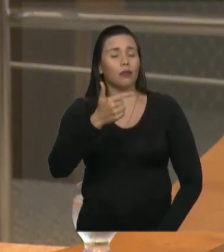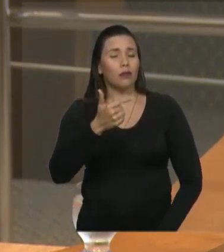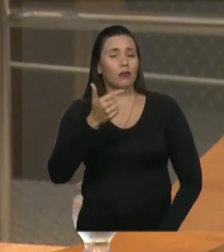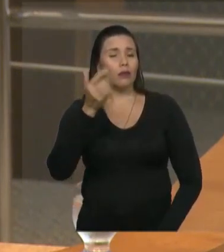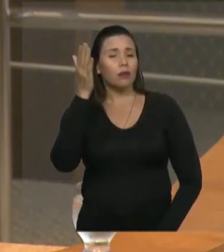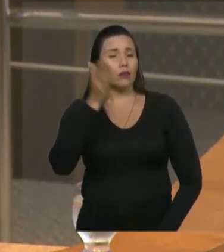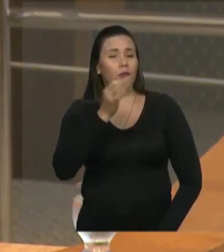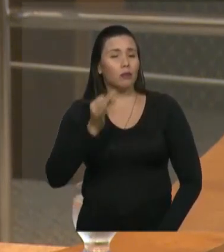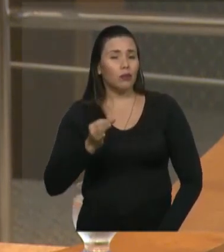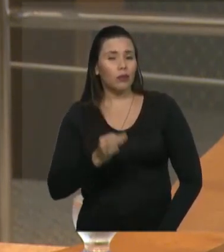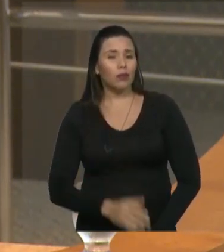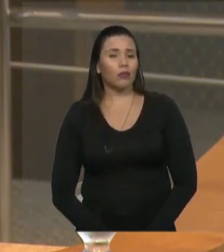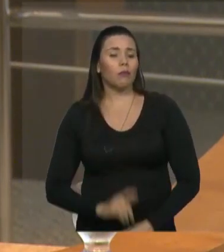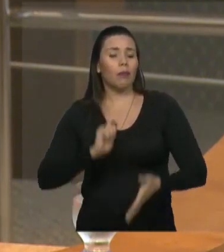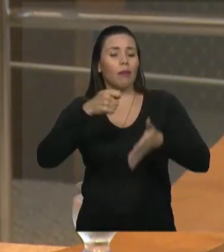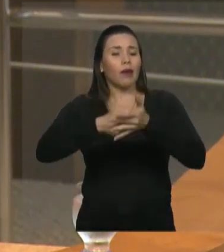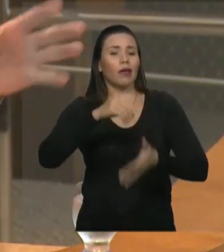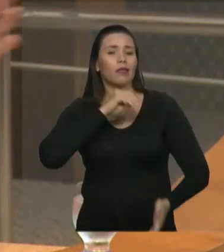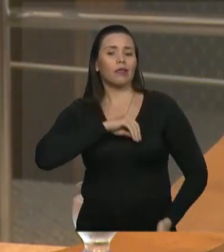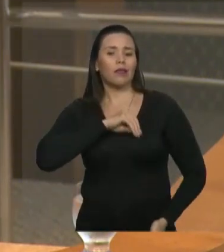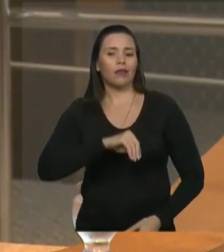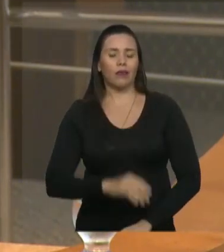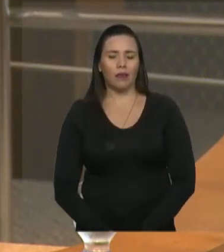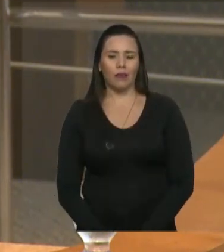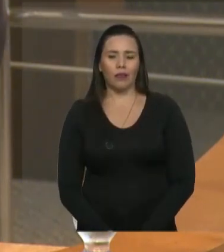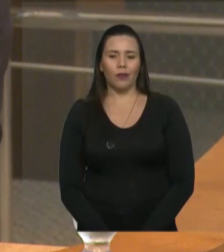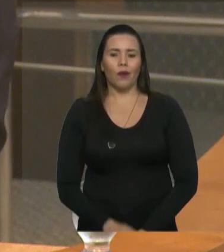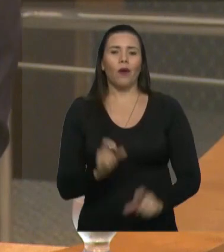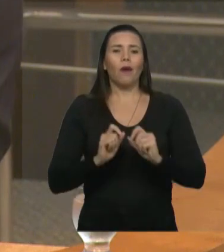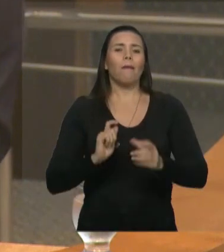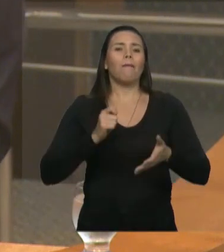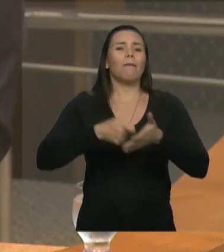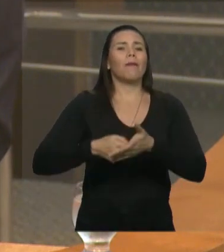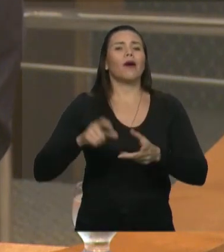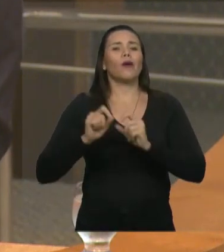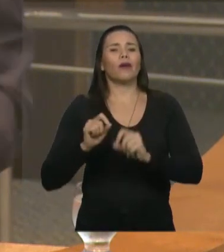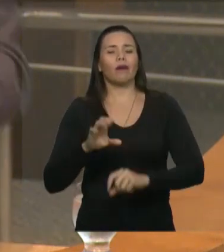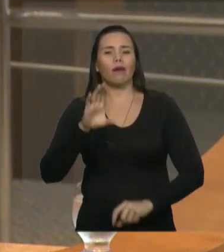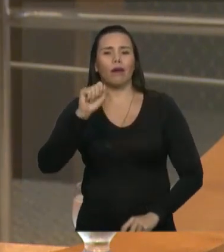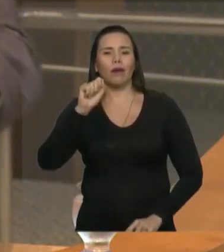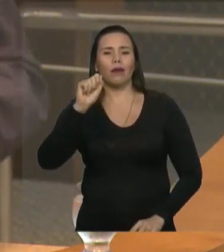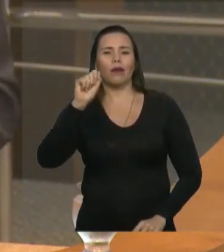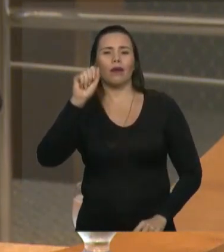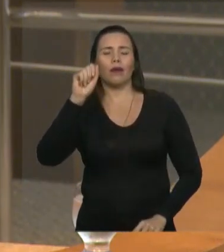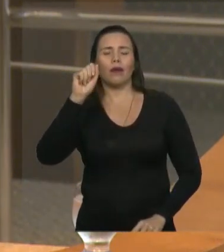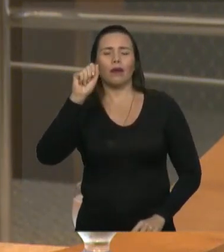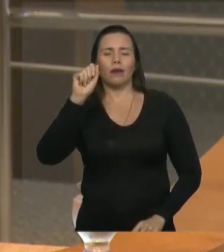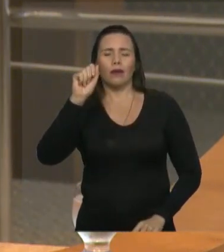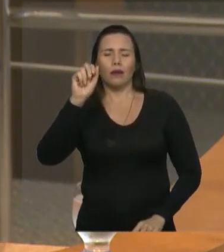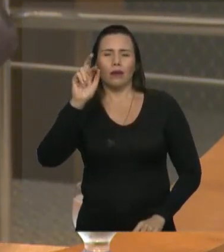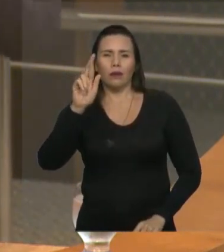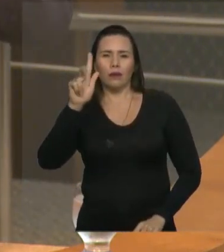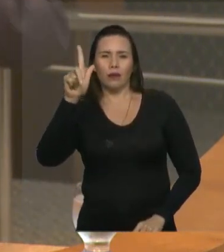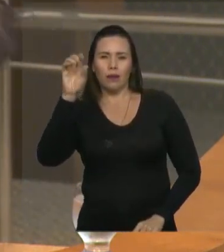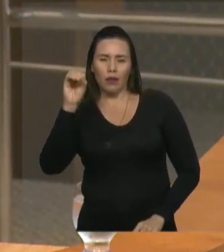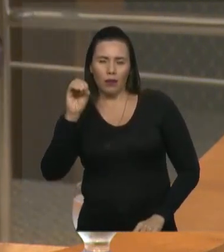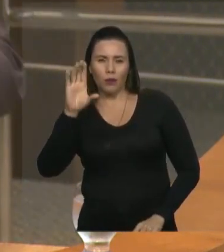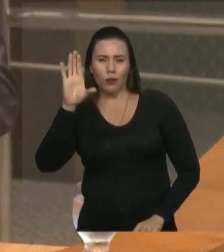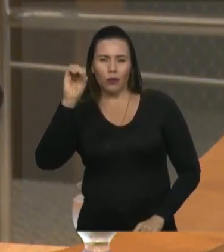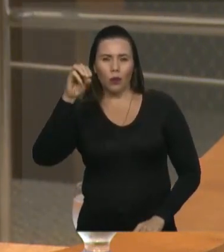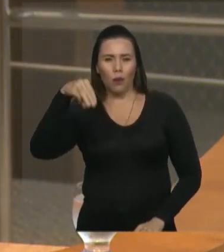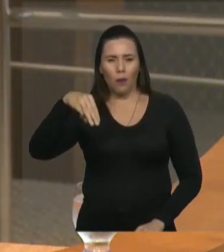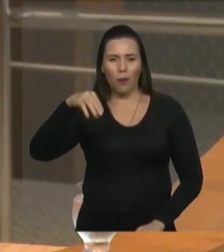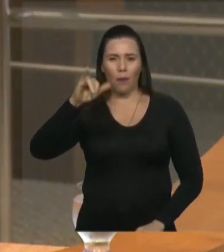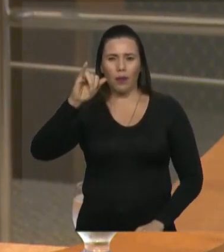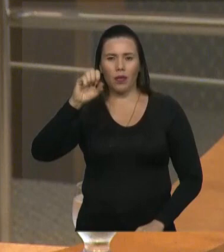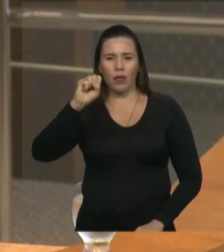de procuradores, filho de não sei de quem, tudo aparelhado, advogados